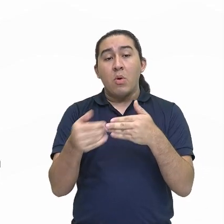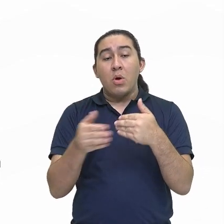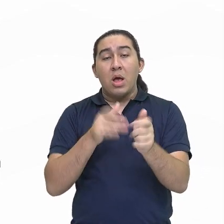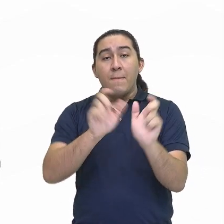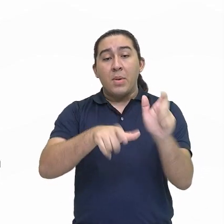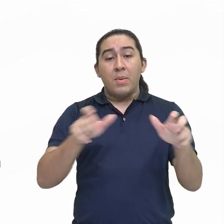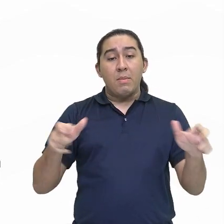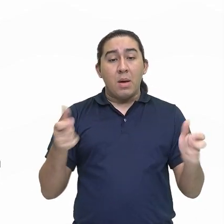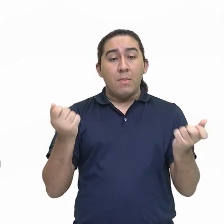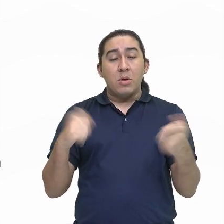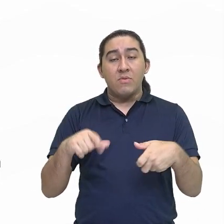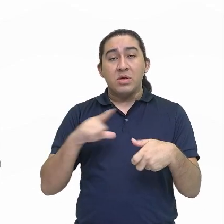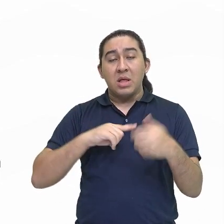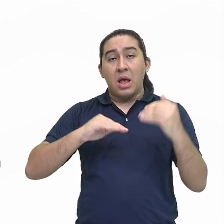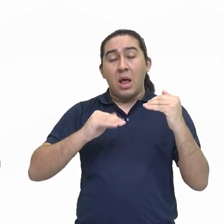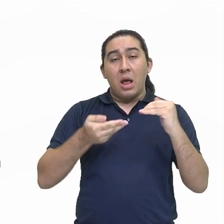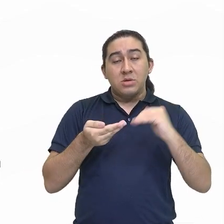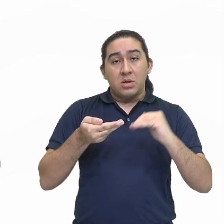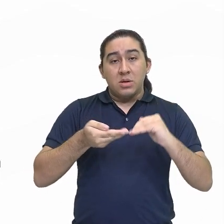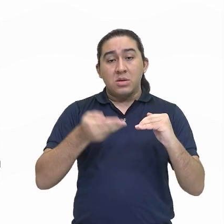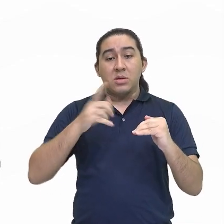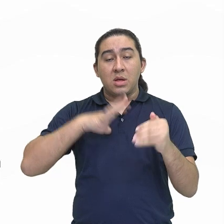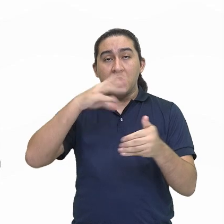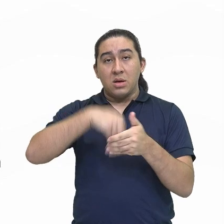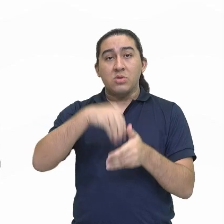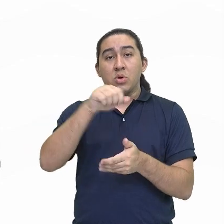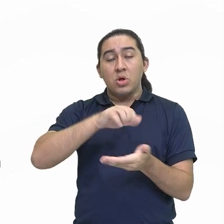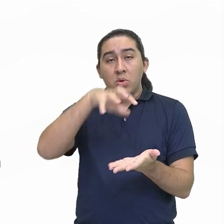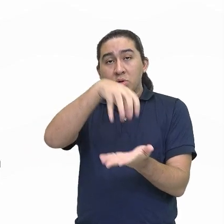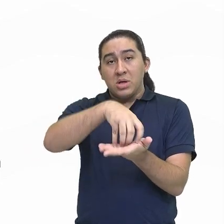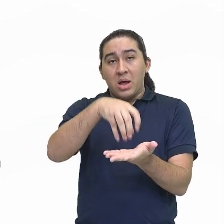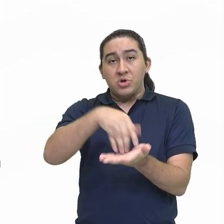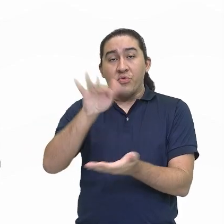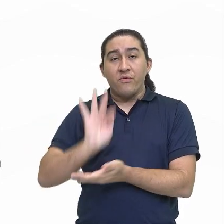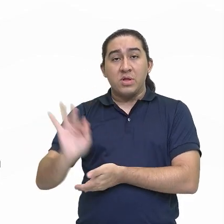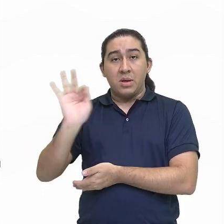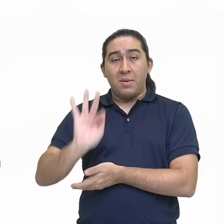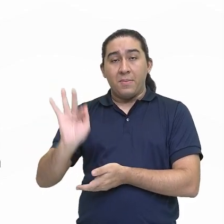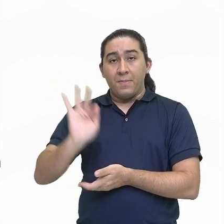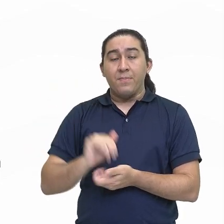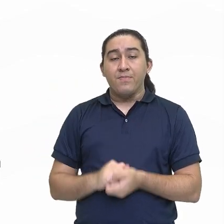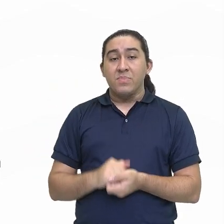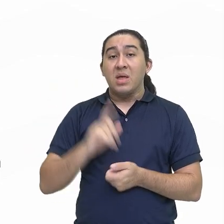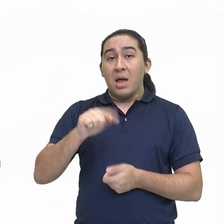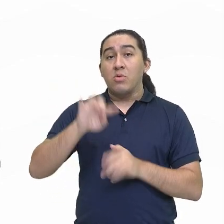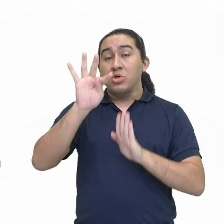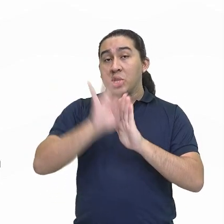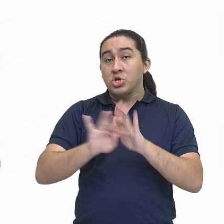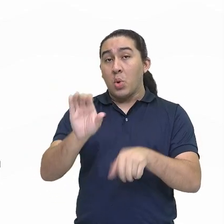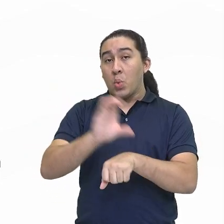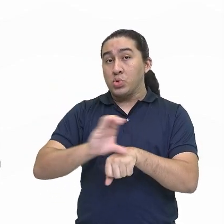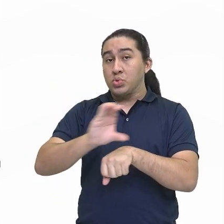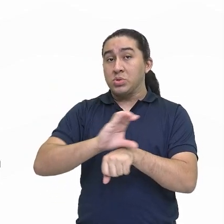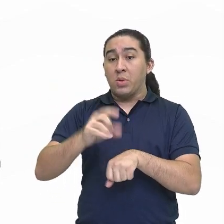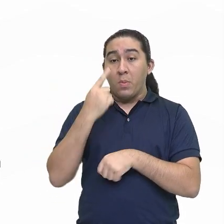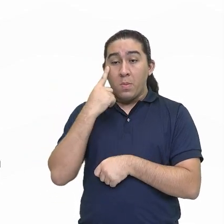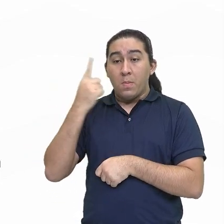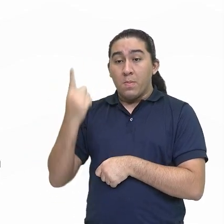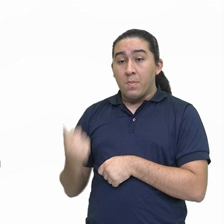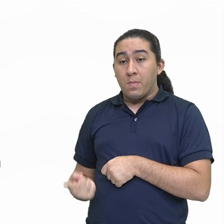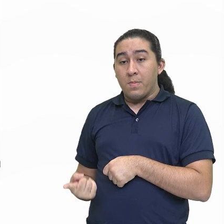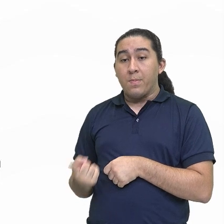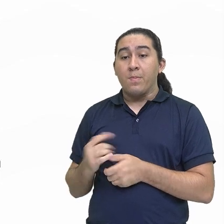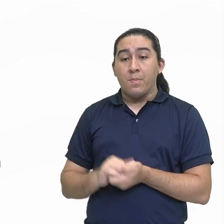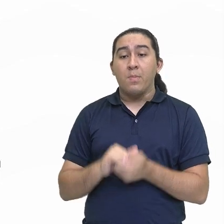dos poderes nas unidades de federação. Esse é um trecho da Constituição Federal Brasileira. E aí, como é um texto que de